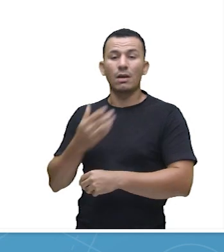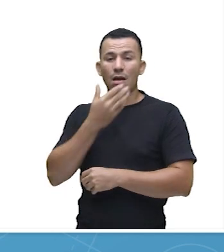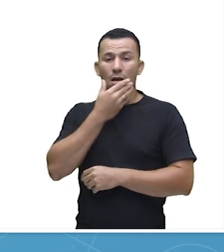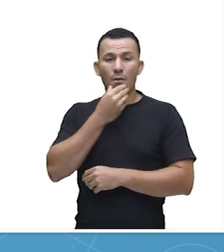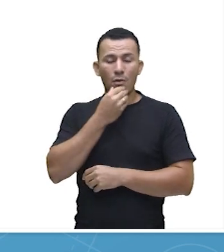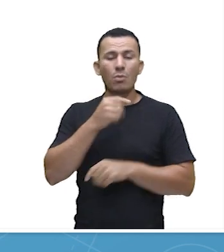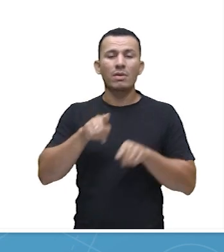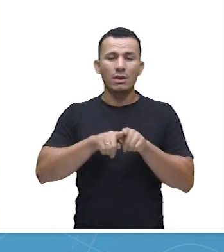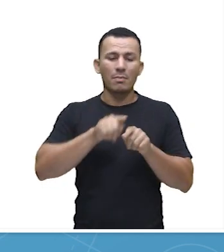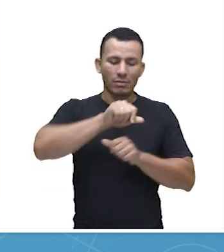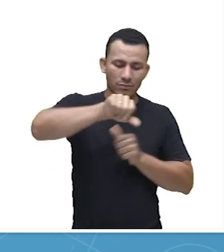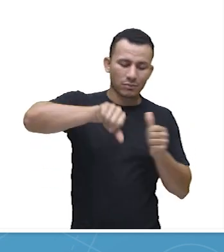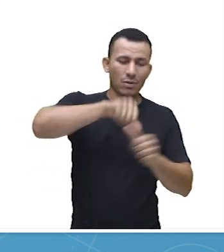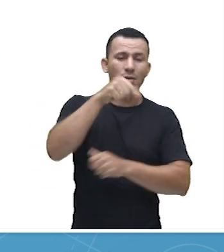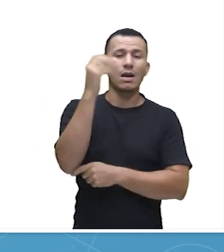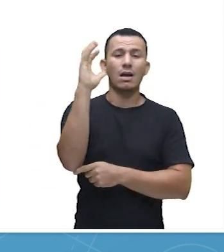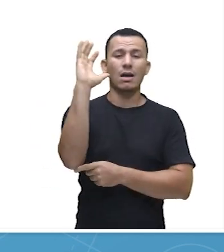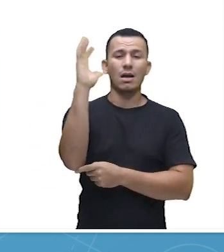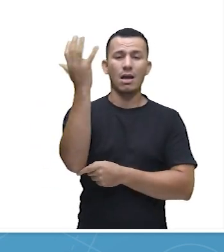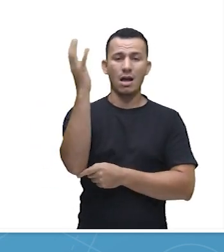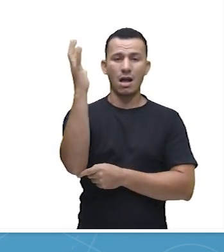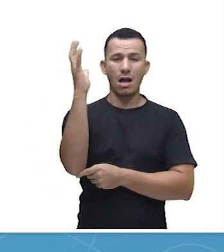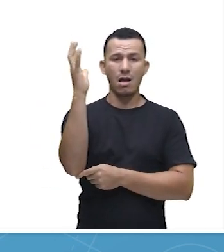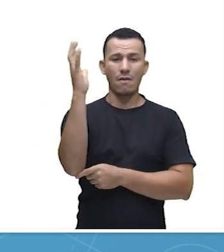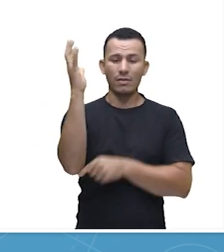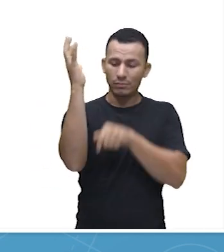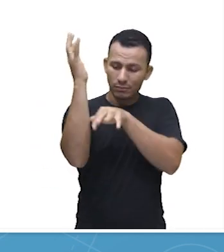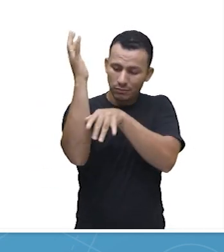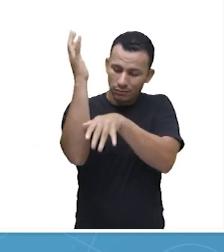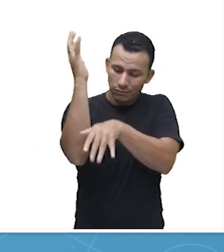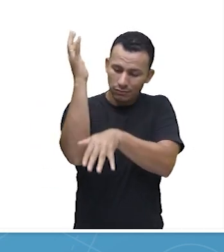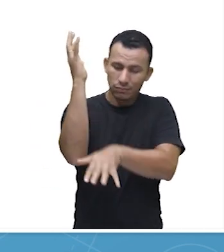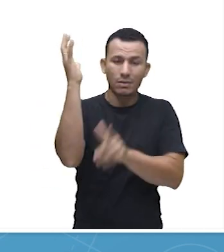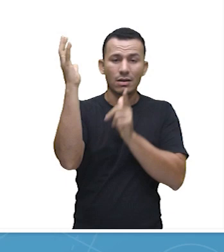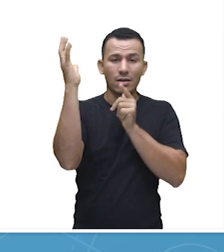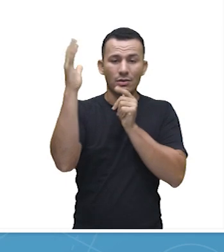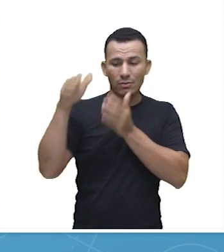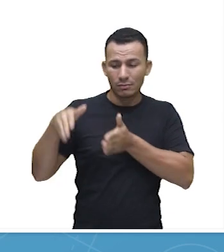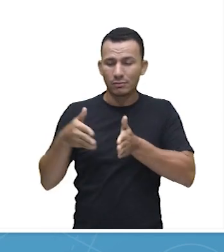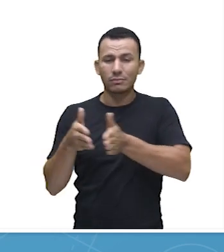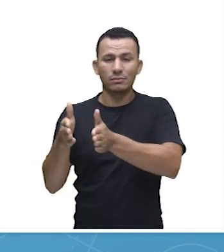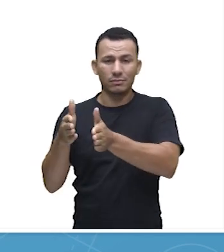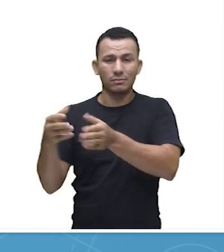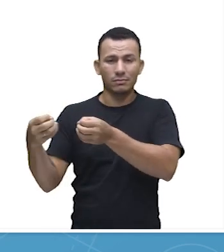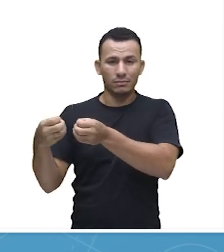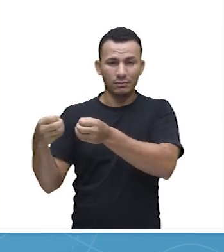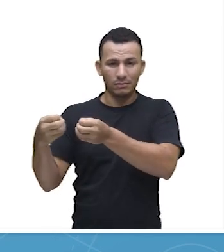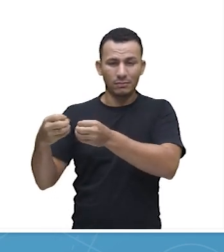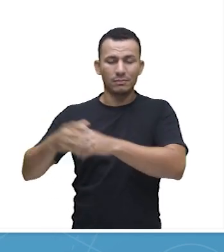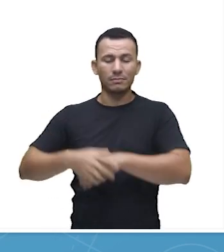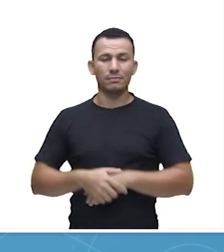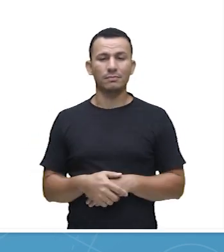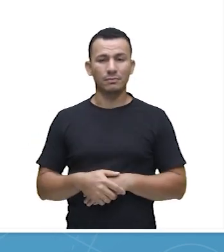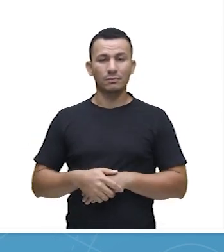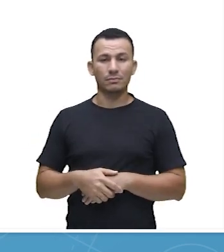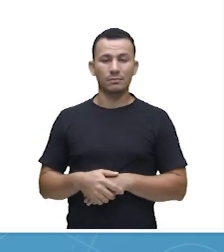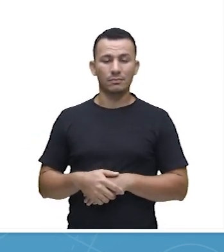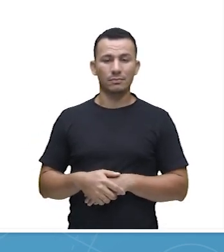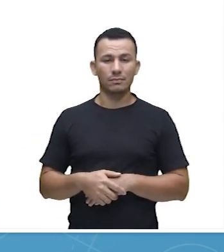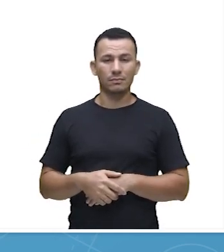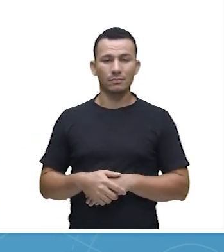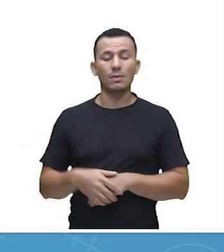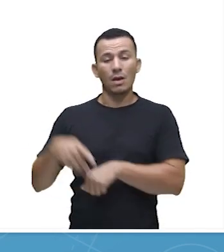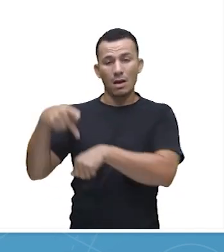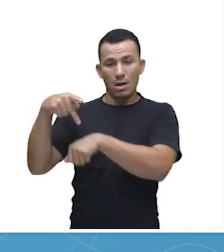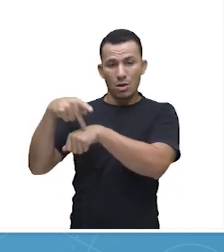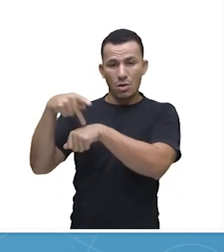à beira de um abismo e inclinada sobre a garganta do rio. Então, mais uma vez, duas origens, a pedra central e uma palmeira,